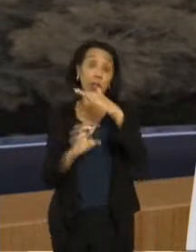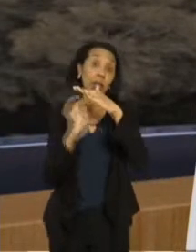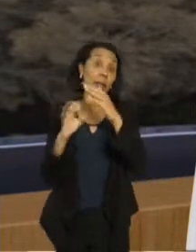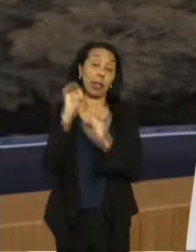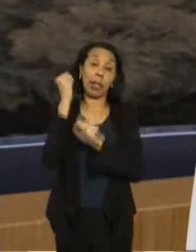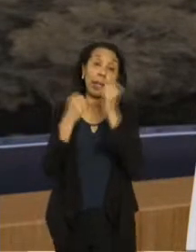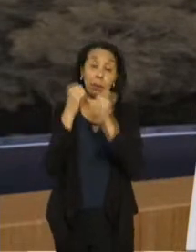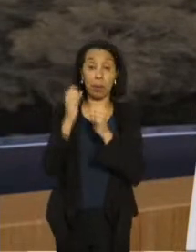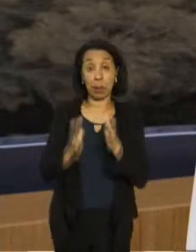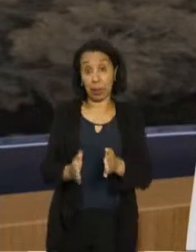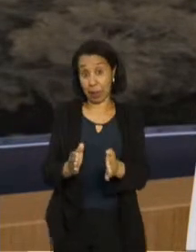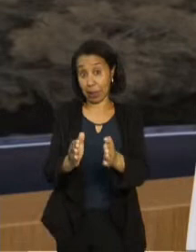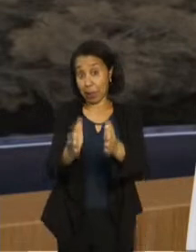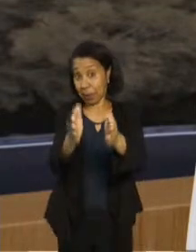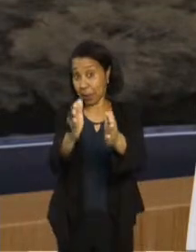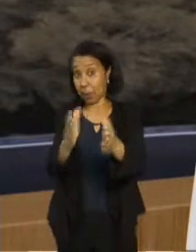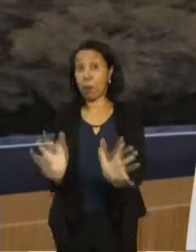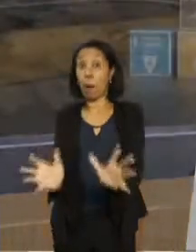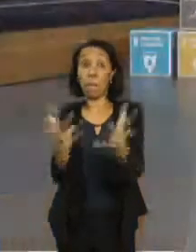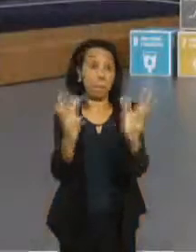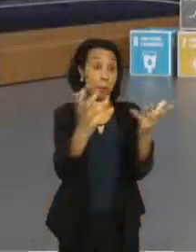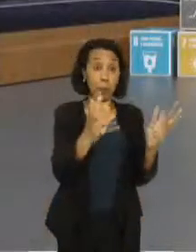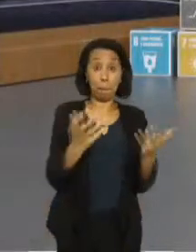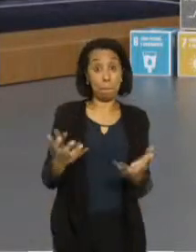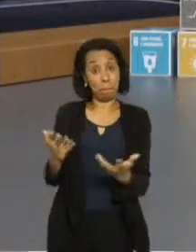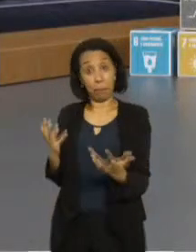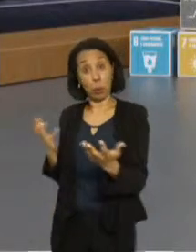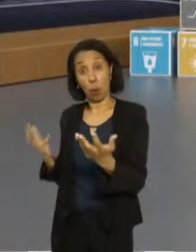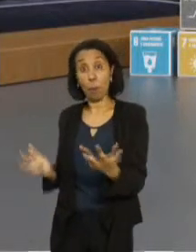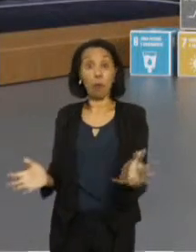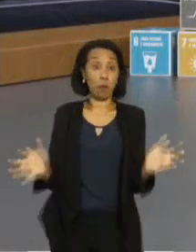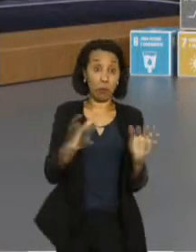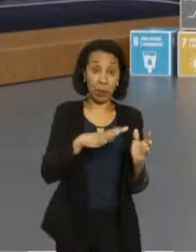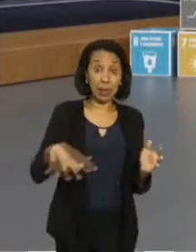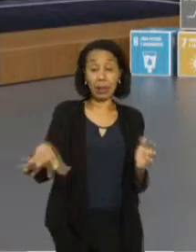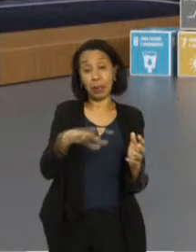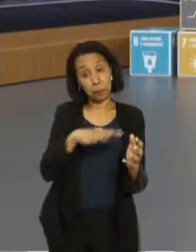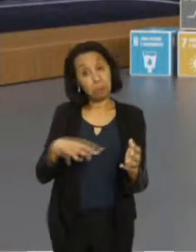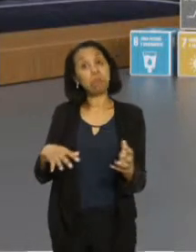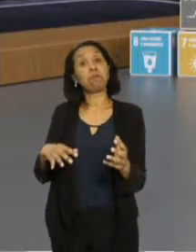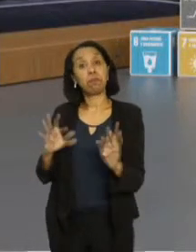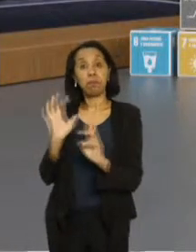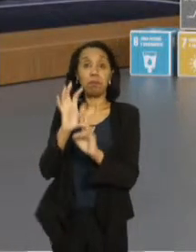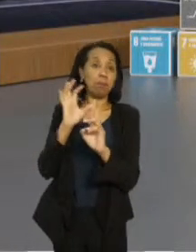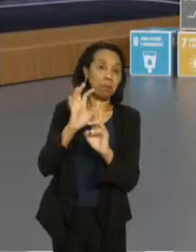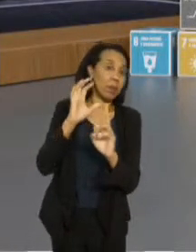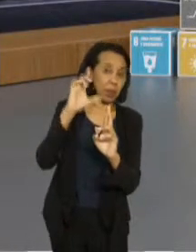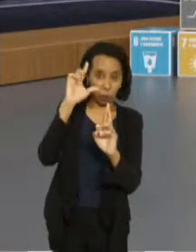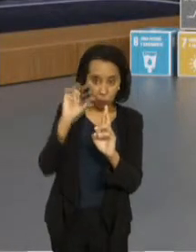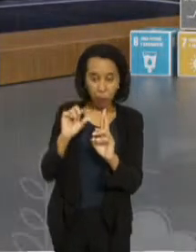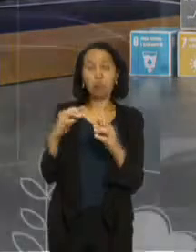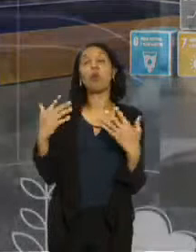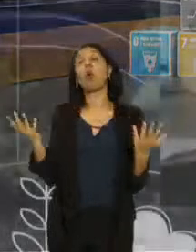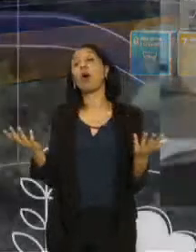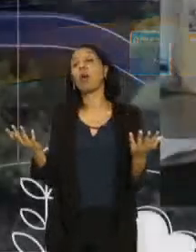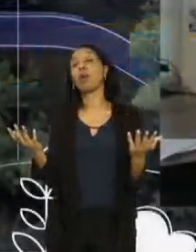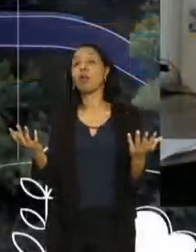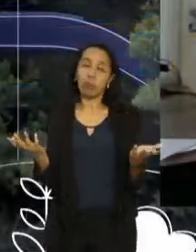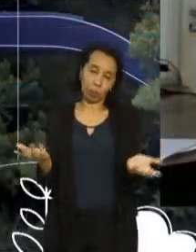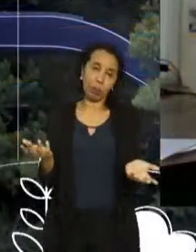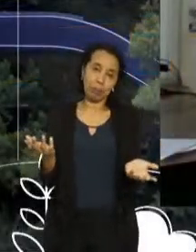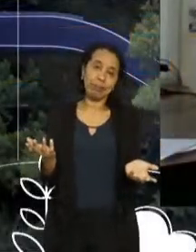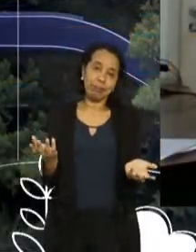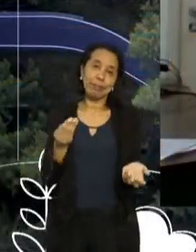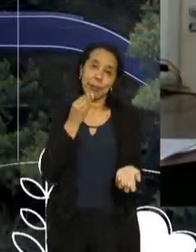que seguir para promover aí uma contribuição afirmativa de impacto nas cidades, considerando, obviamente,